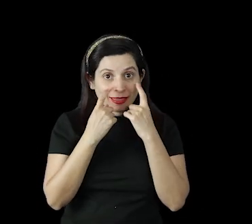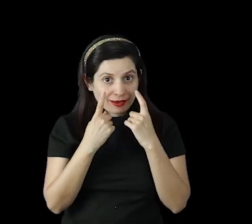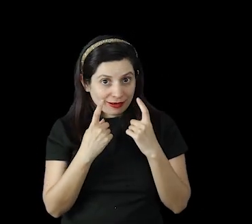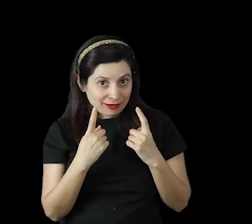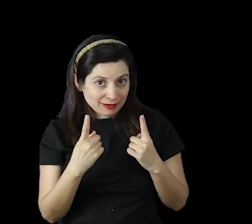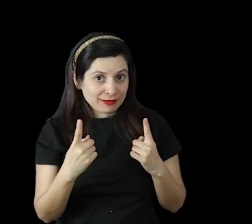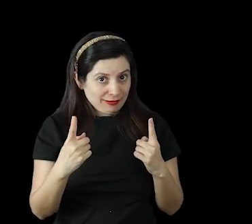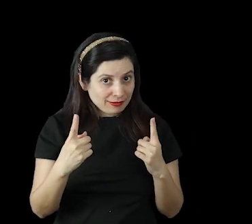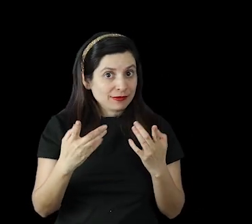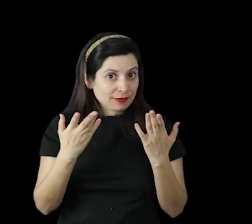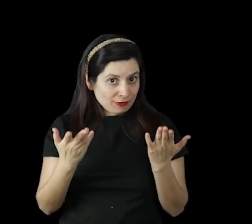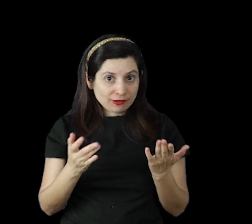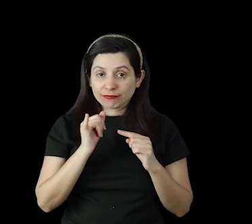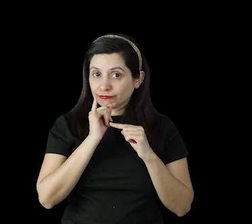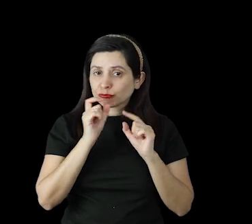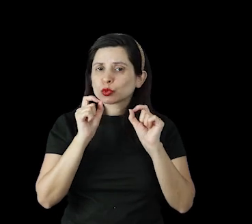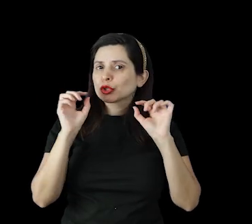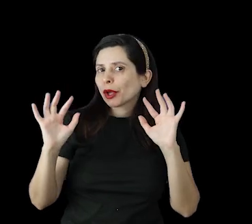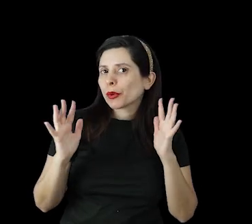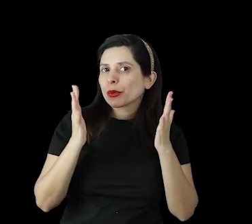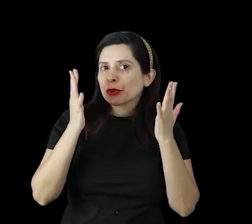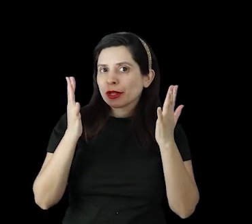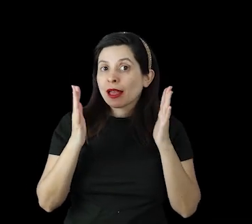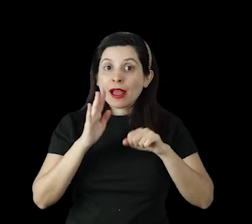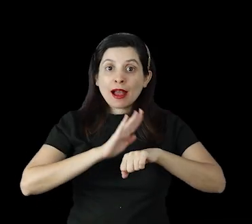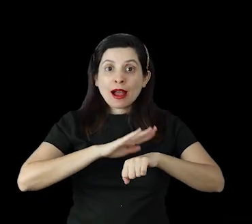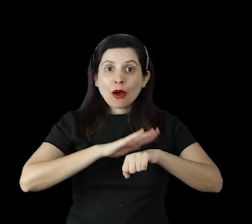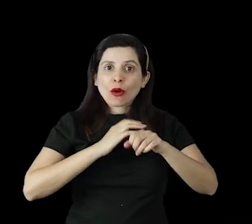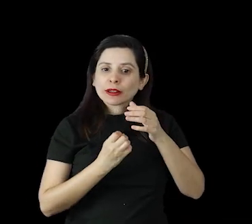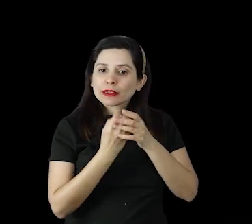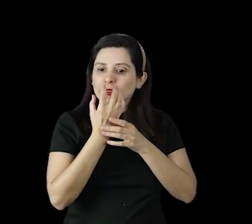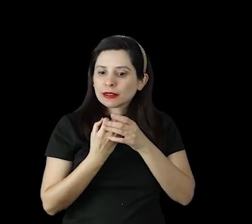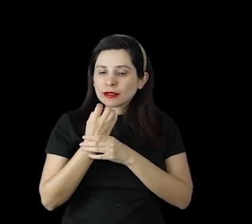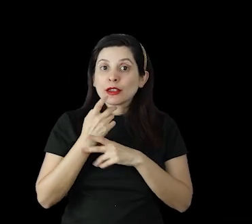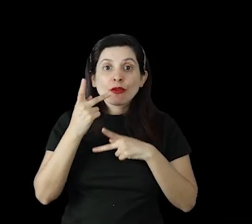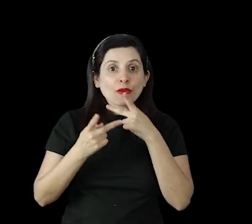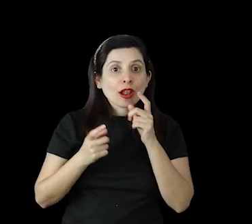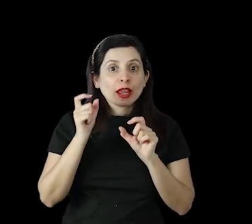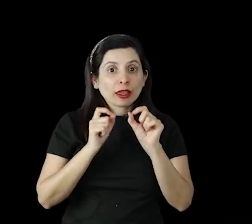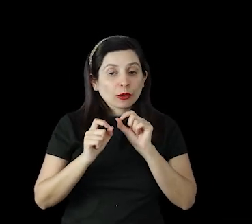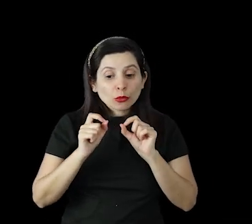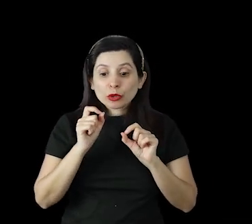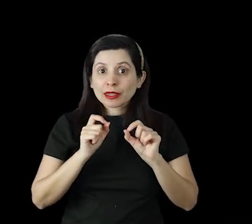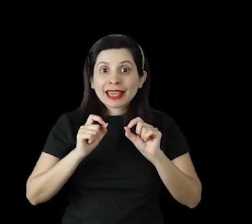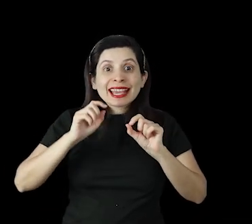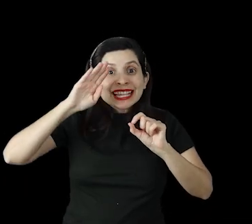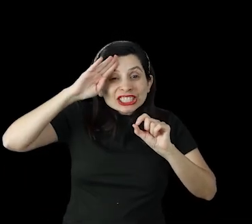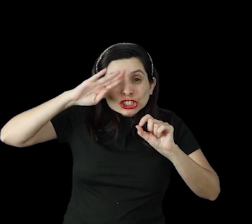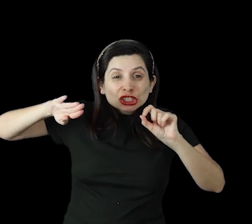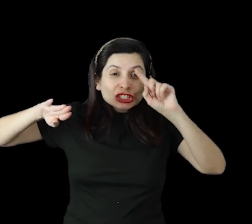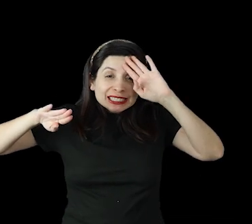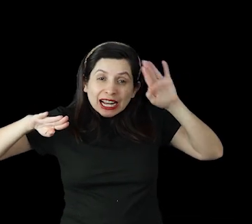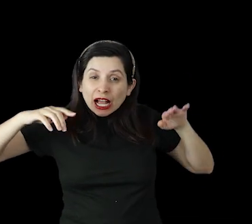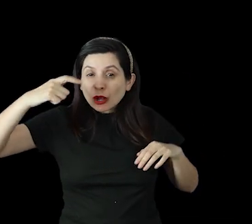gente pegar isso, porque às vezes o que que acontece? Quando a gente está criando, né? Eu falei que a gente tem que tirar do estado inconsciente